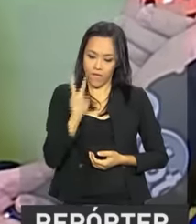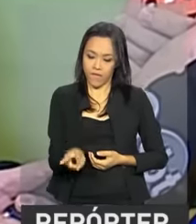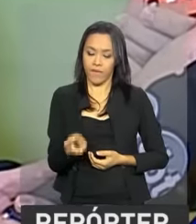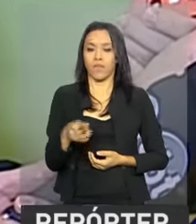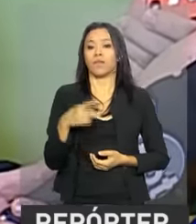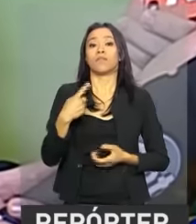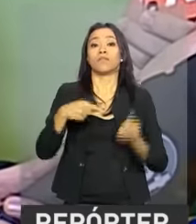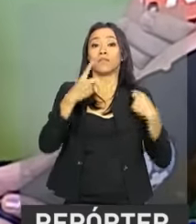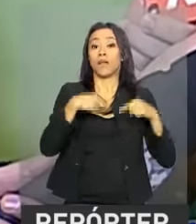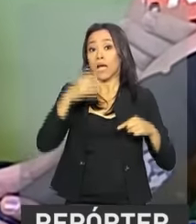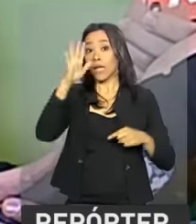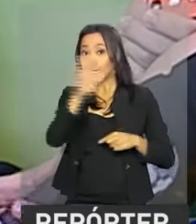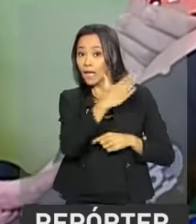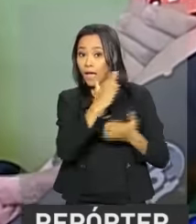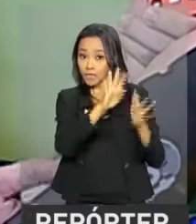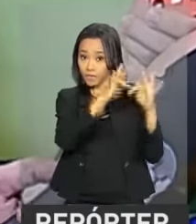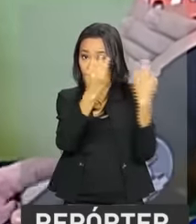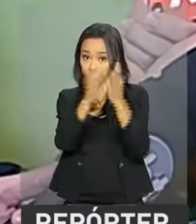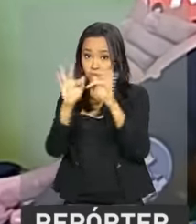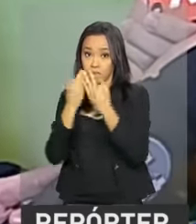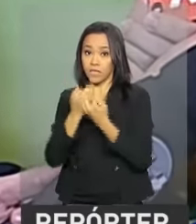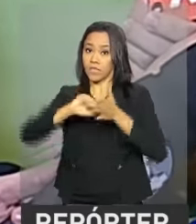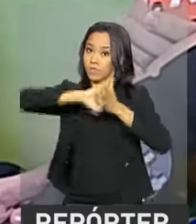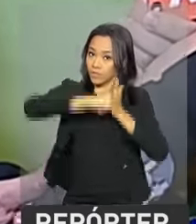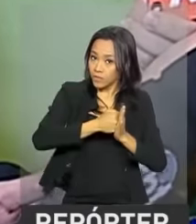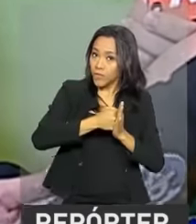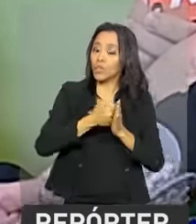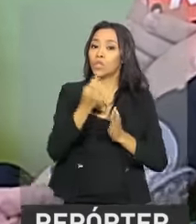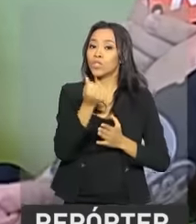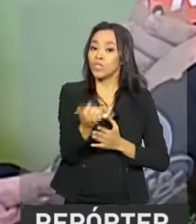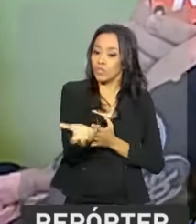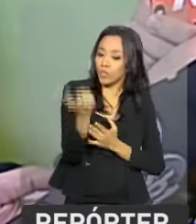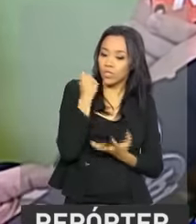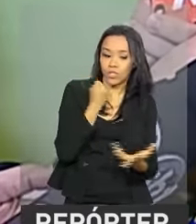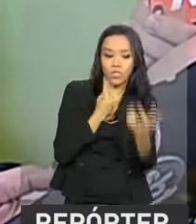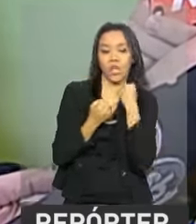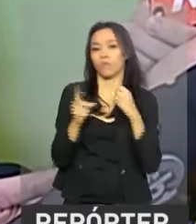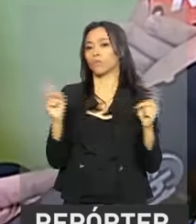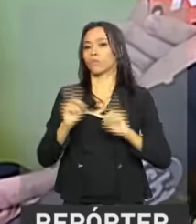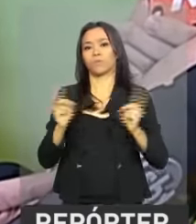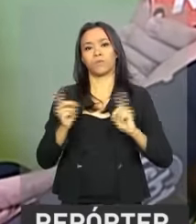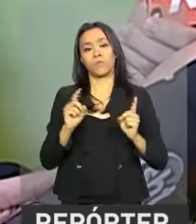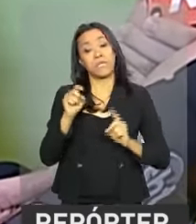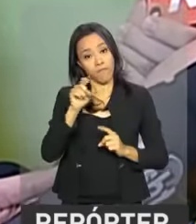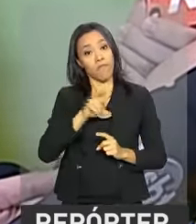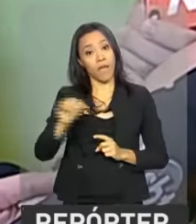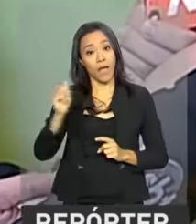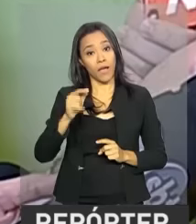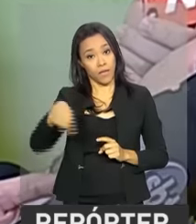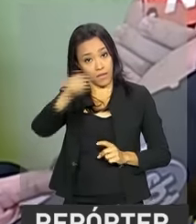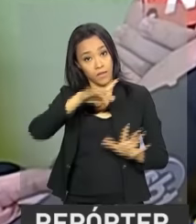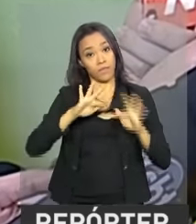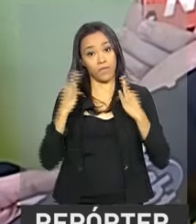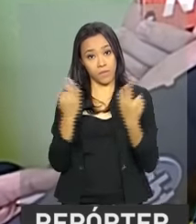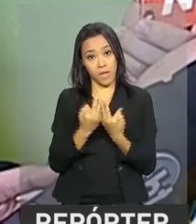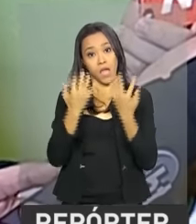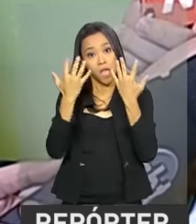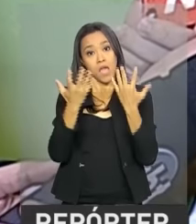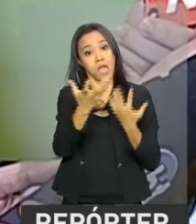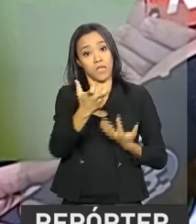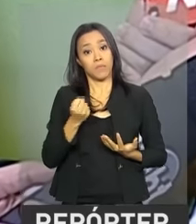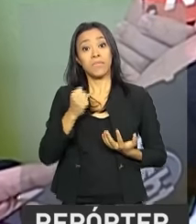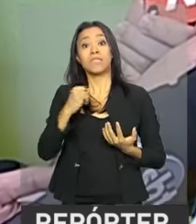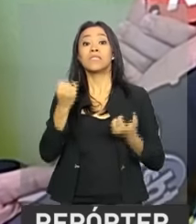elas estão com recurso bloque o recurso não foi retirado elas vão receber retroativamente se elas derem uma explicação